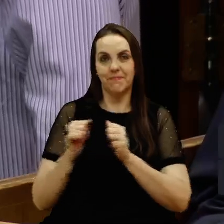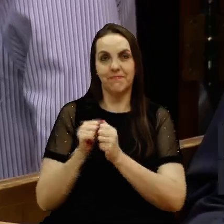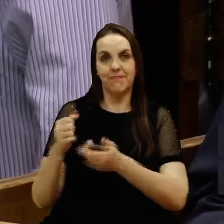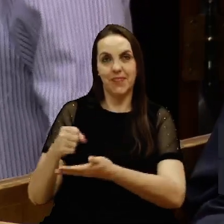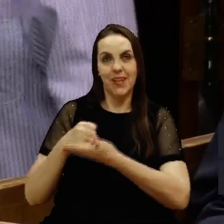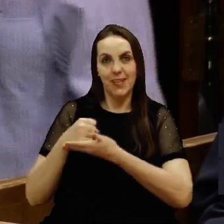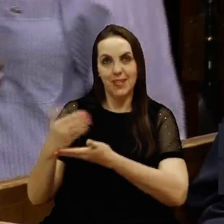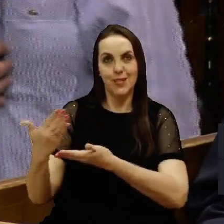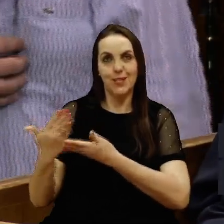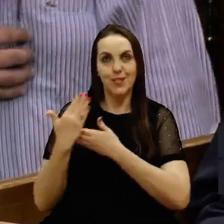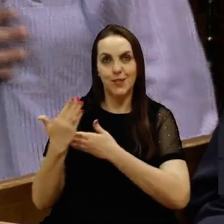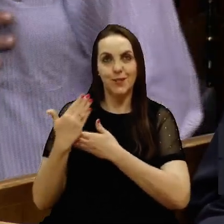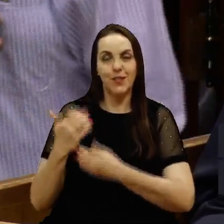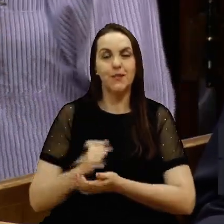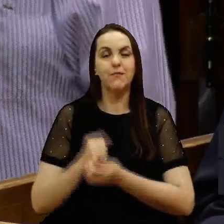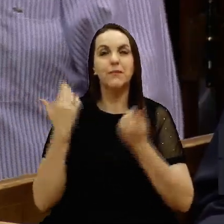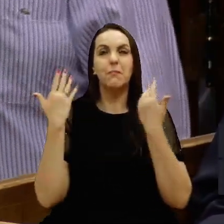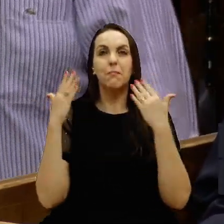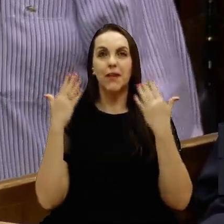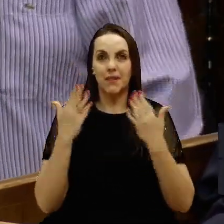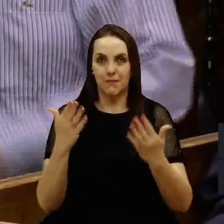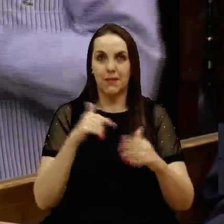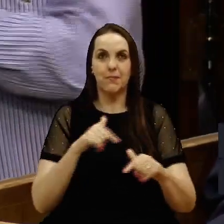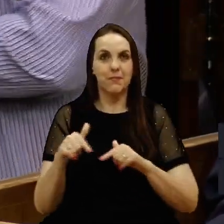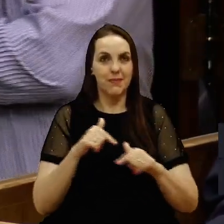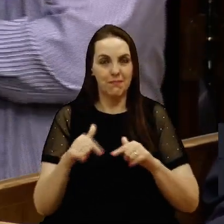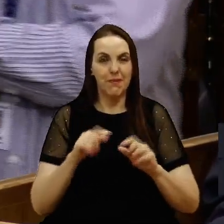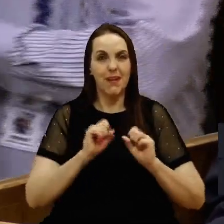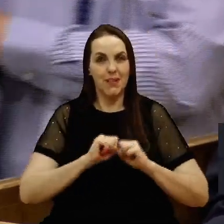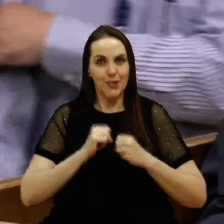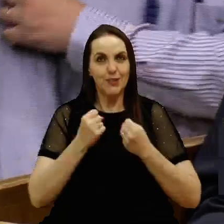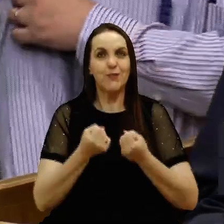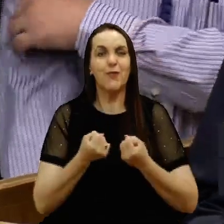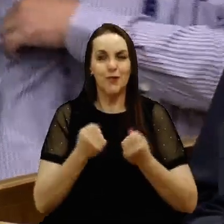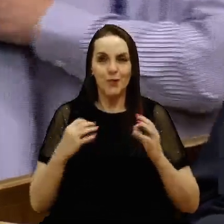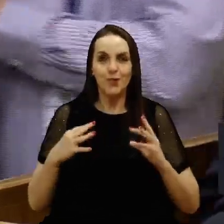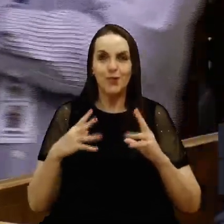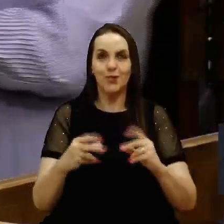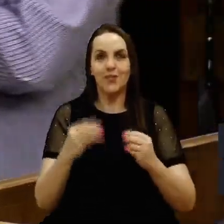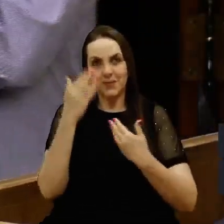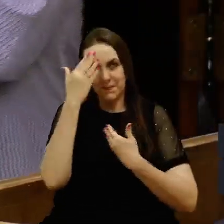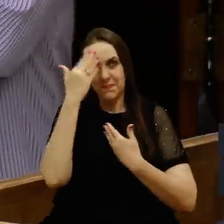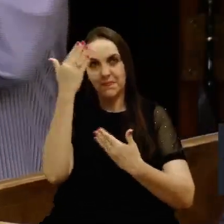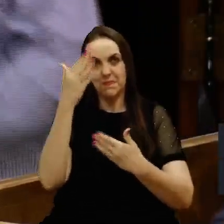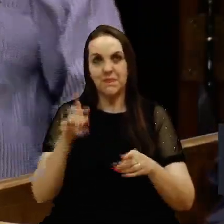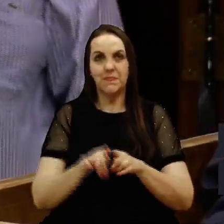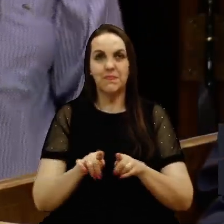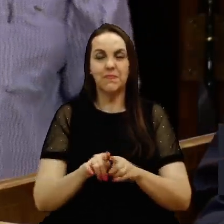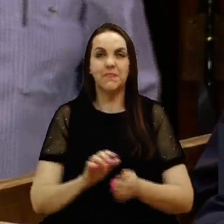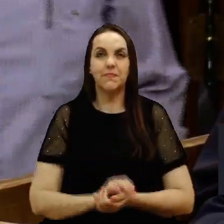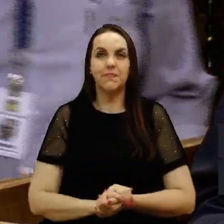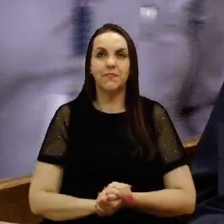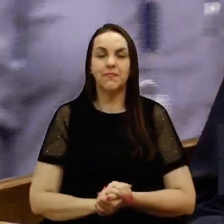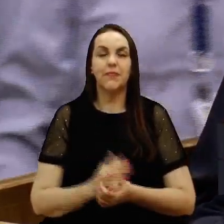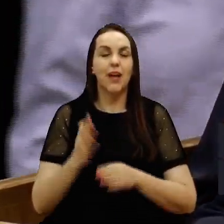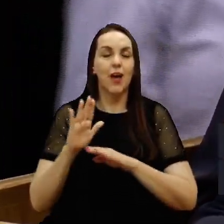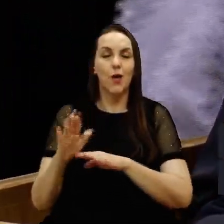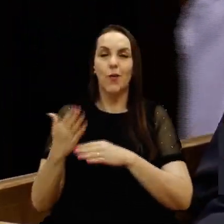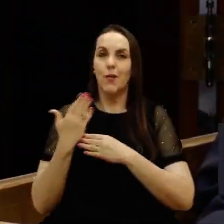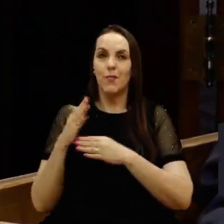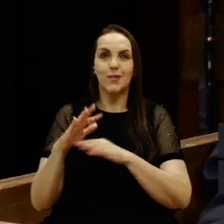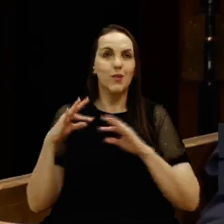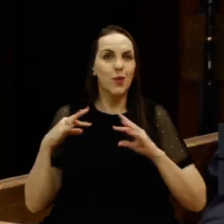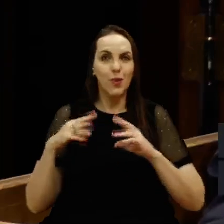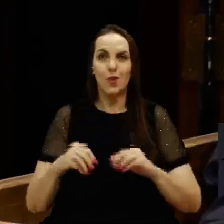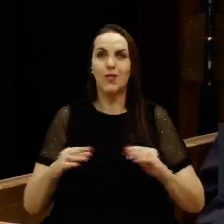assessoria, o qual quero parabenizar pelo trabalho, o esforço de todos e agradecer também. Agradecer a cooperação de todos da